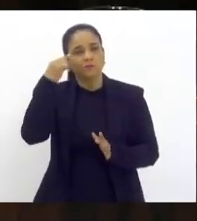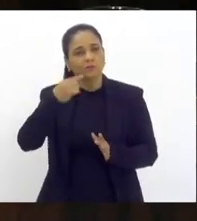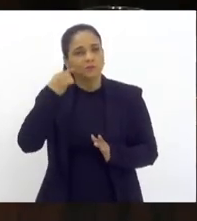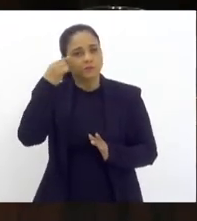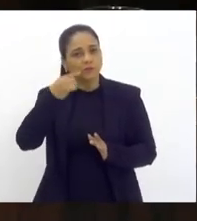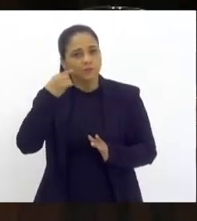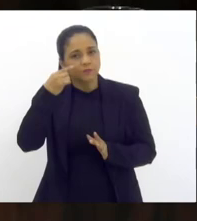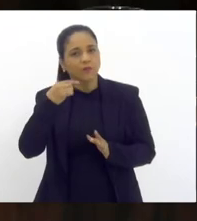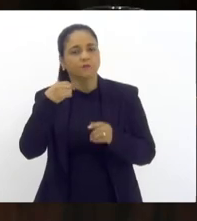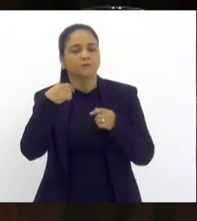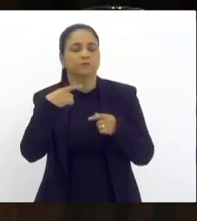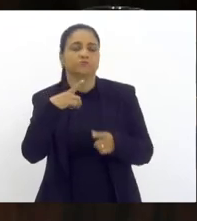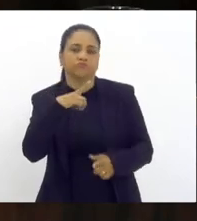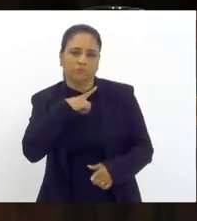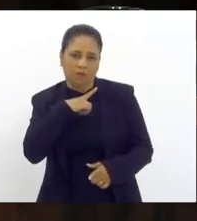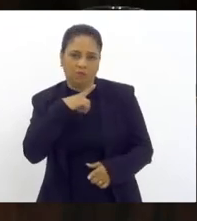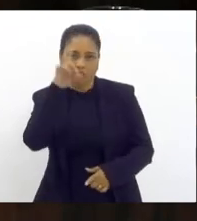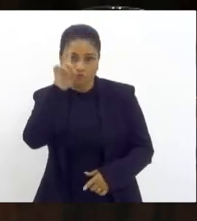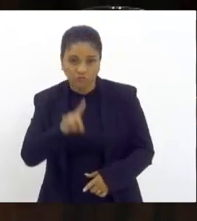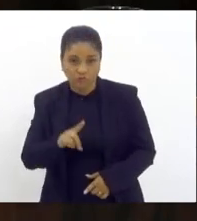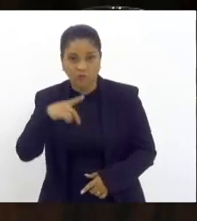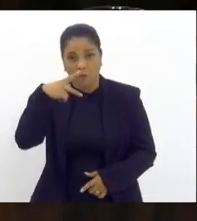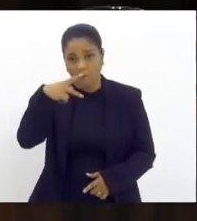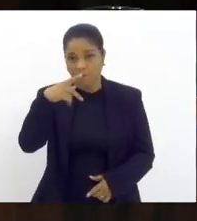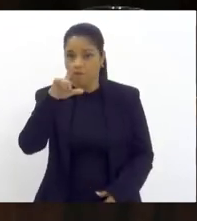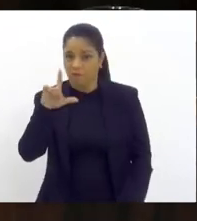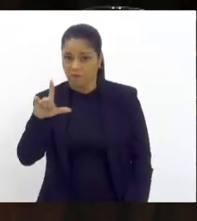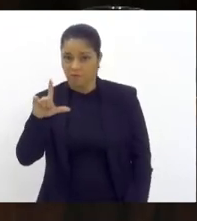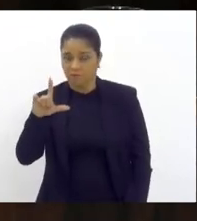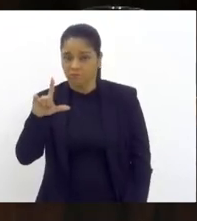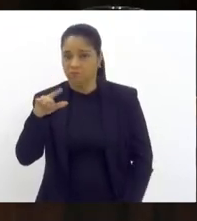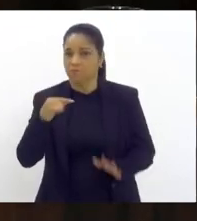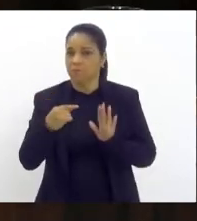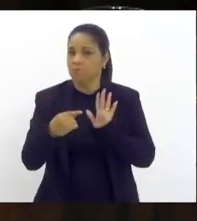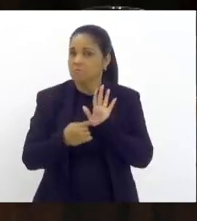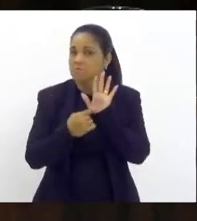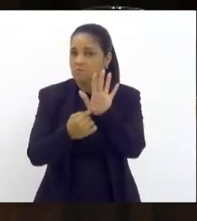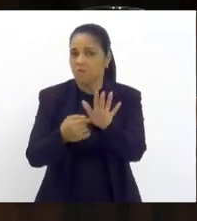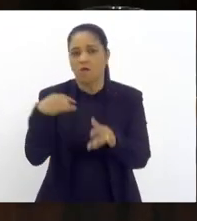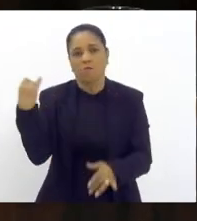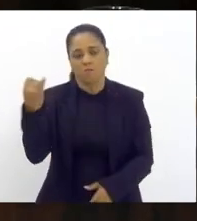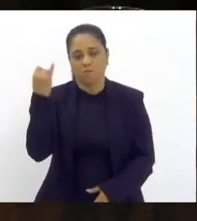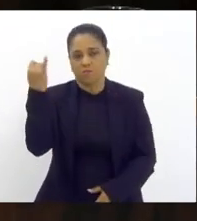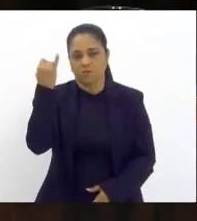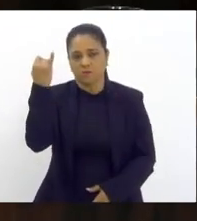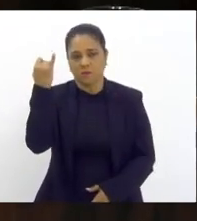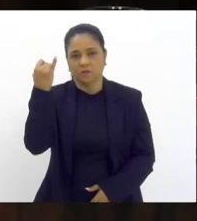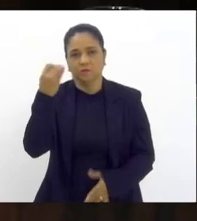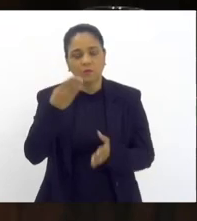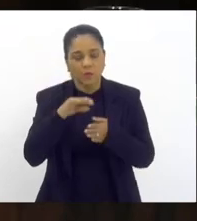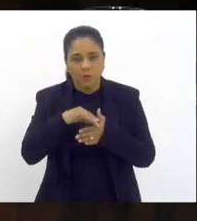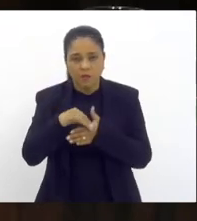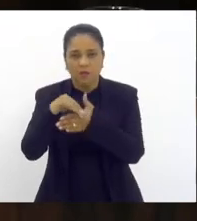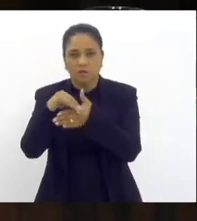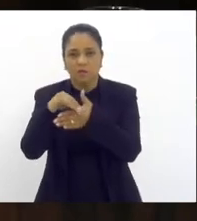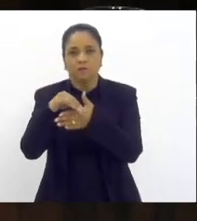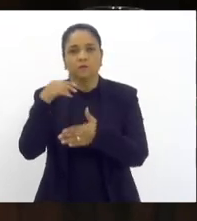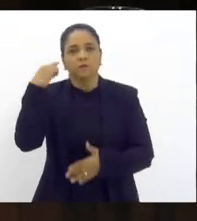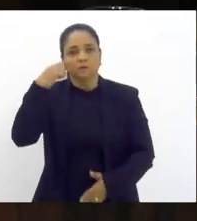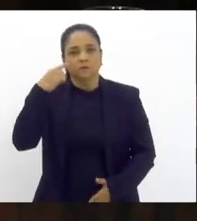seus PLs. Acho que isso é importante a gente ressaltar. Eu acho que o encaminhamento do deputado Mink